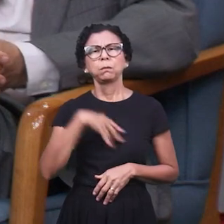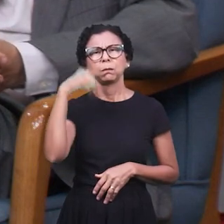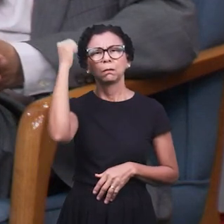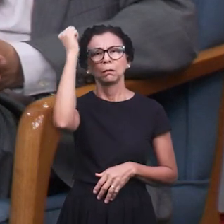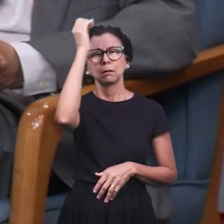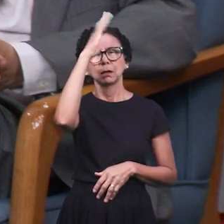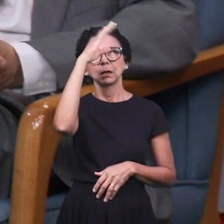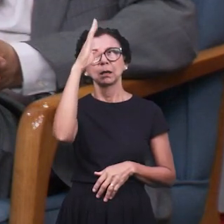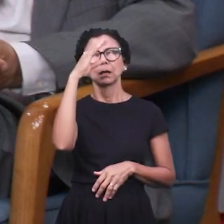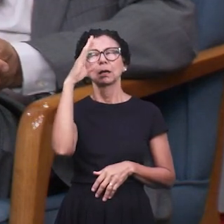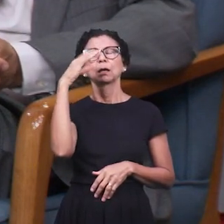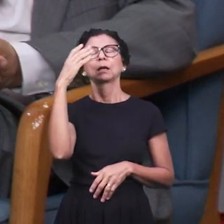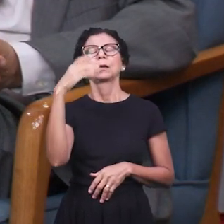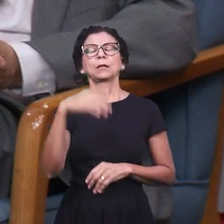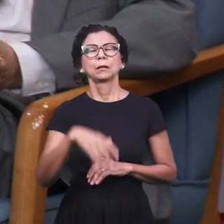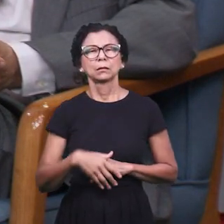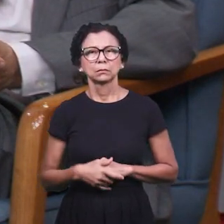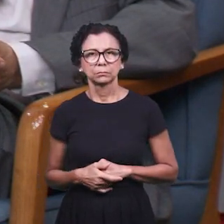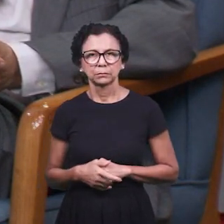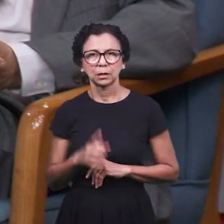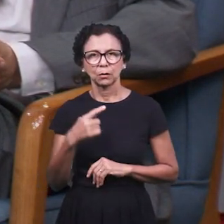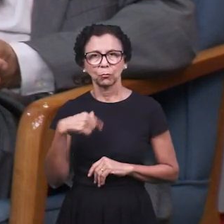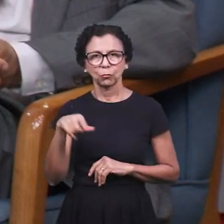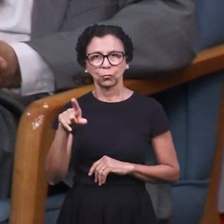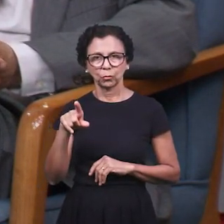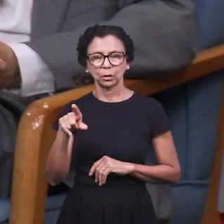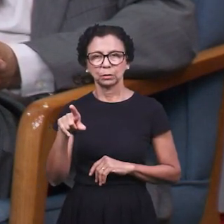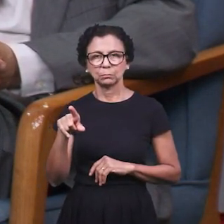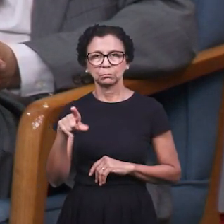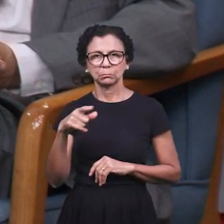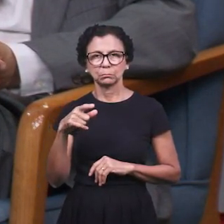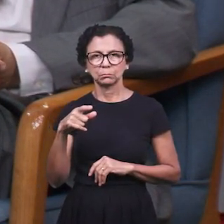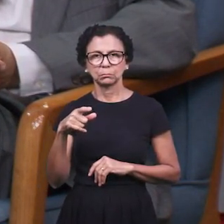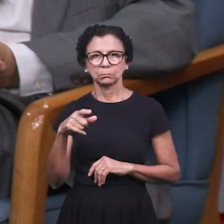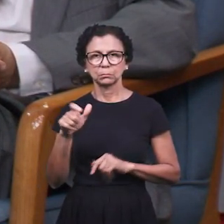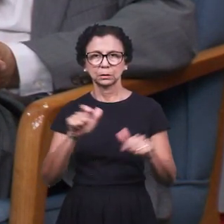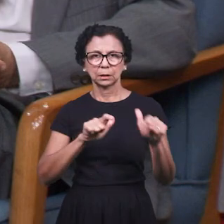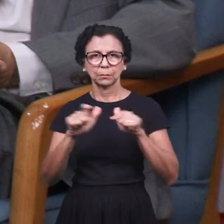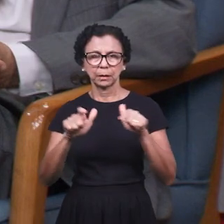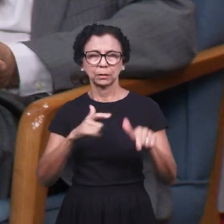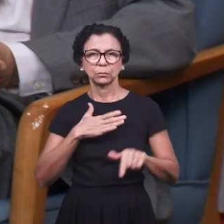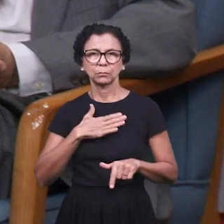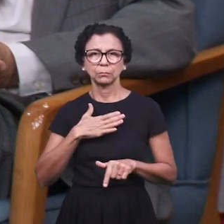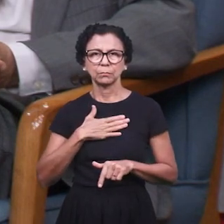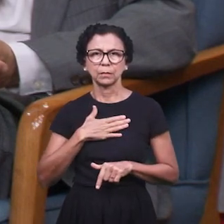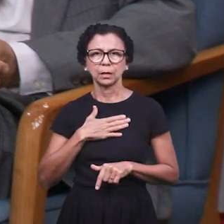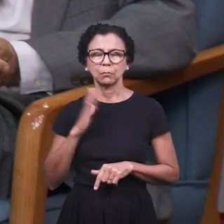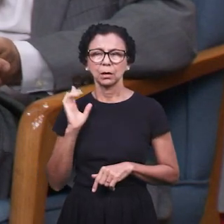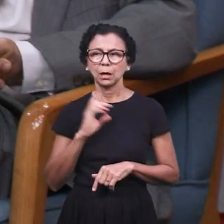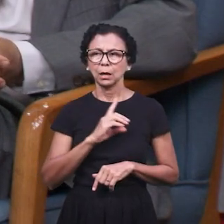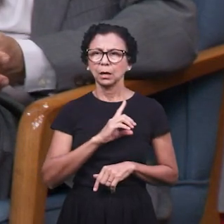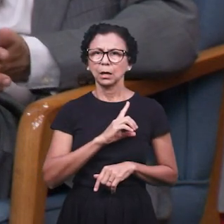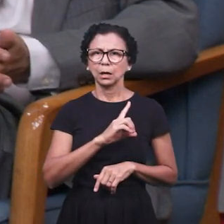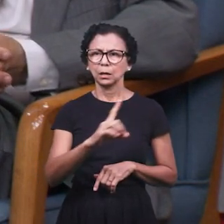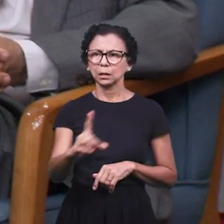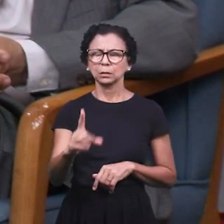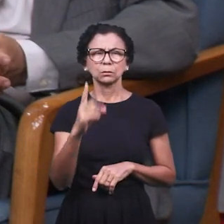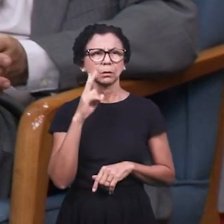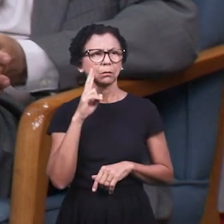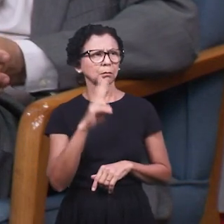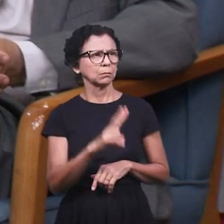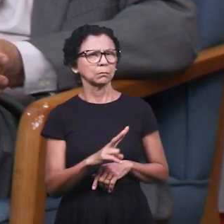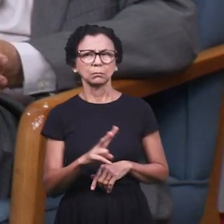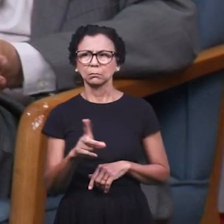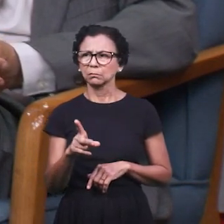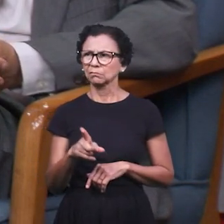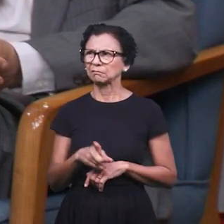apareceu no meu local de trabalho. Ele era um pastor. E quando ele chegou no meu local de trabalho, que eu olhei, eu achei que